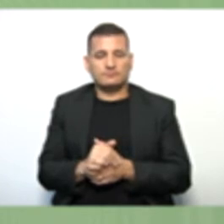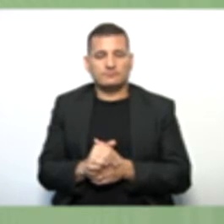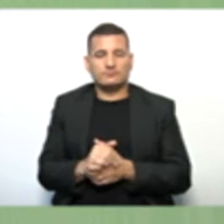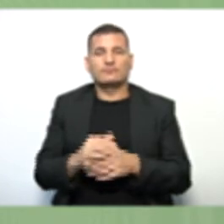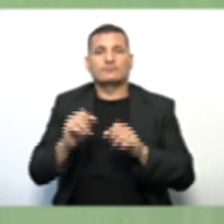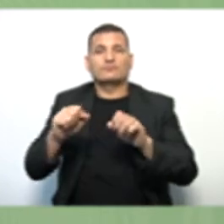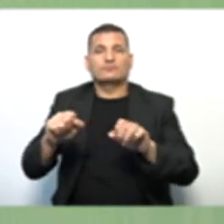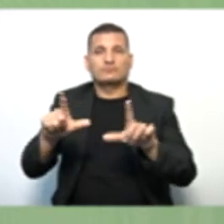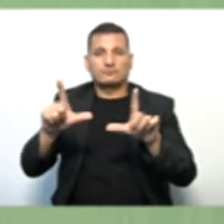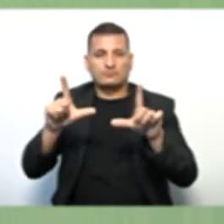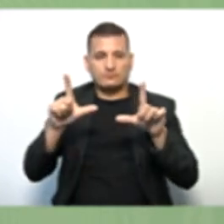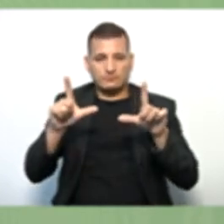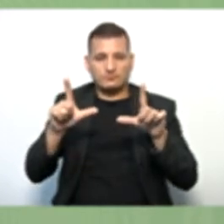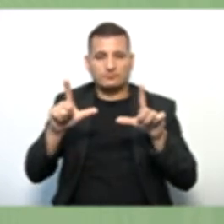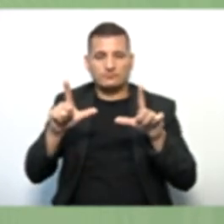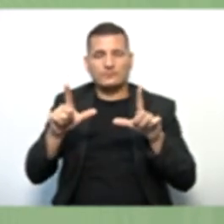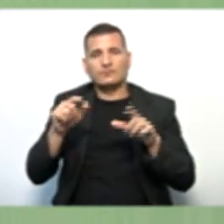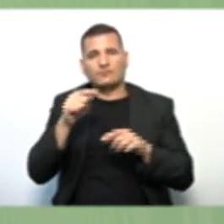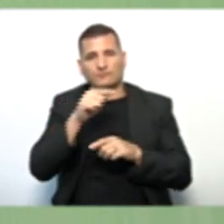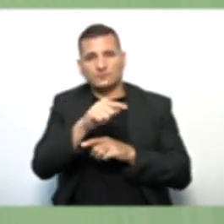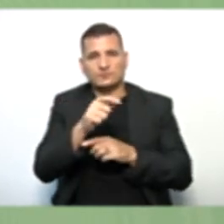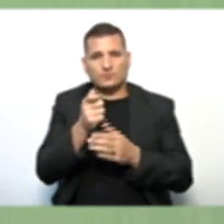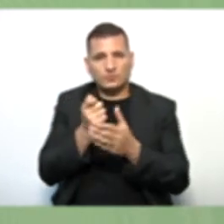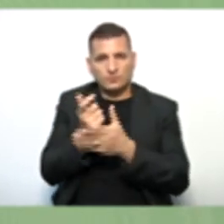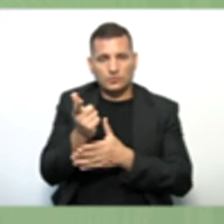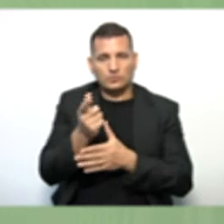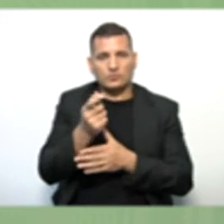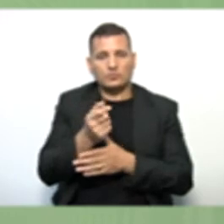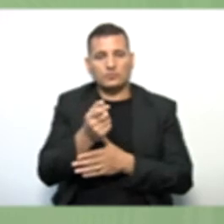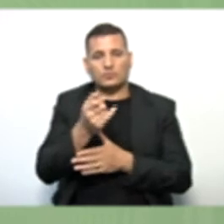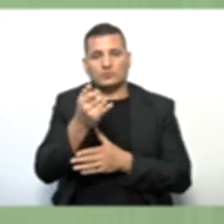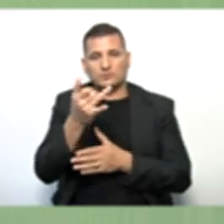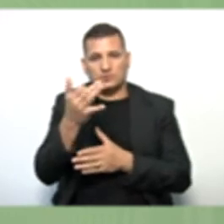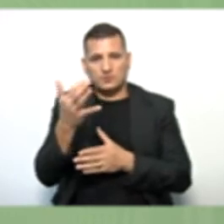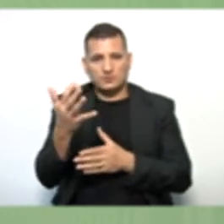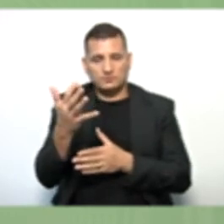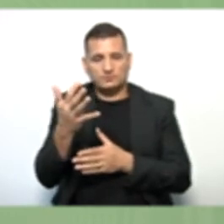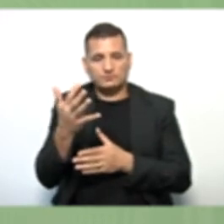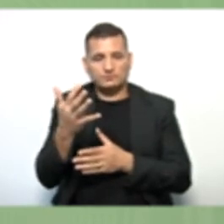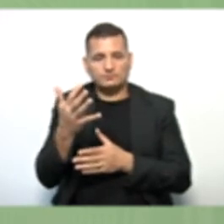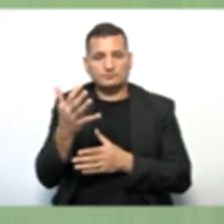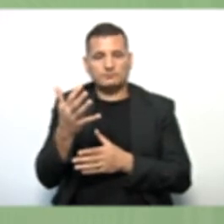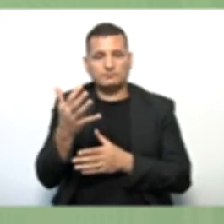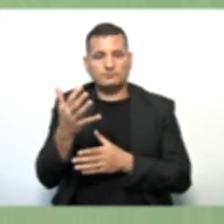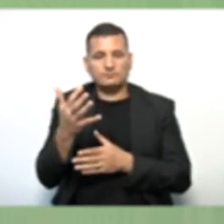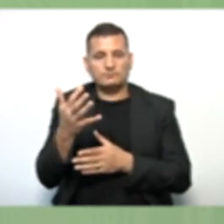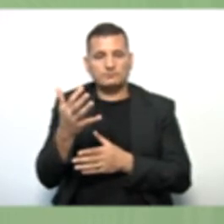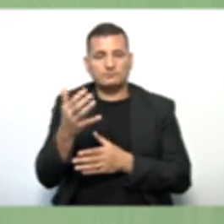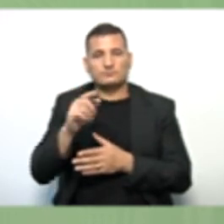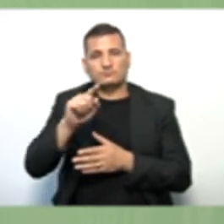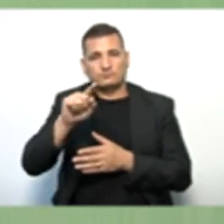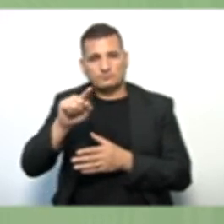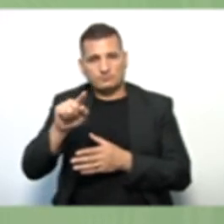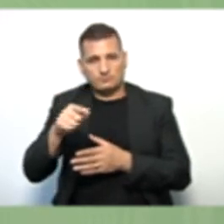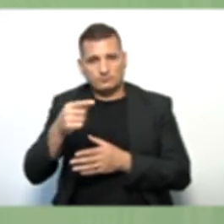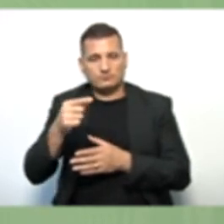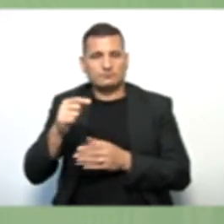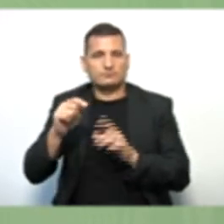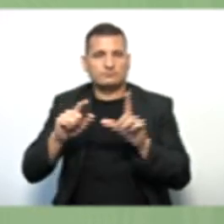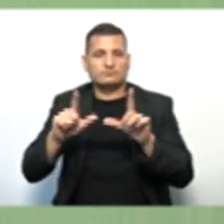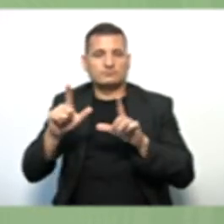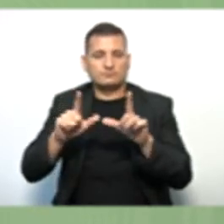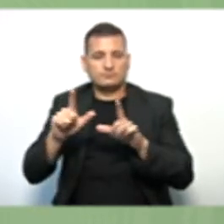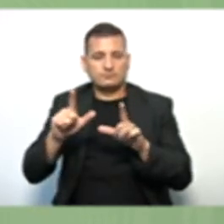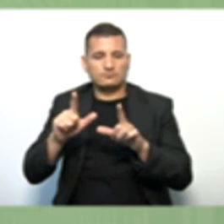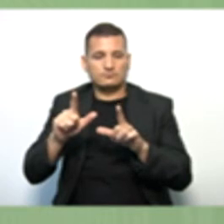E vou imprimir. Você comprou quantidade, isso aqui eu estou falando de notação, tá? Vírgula TVs.